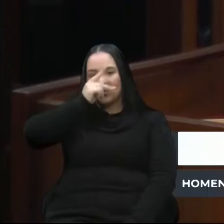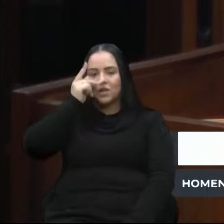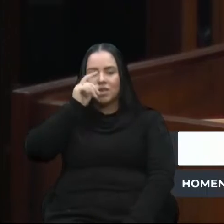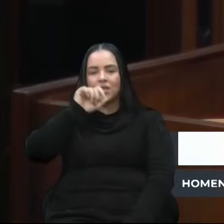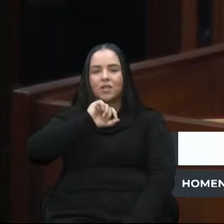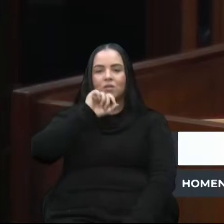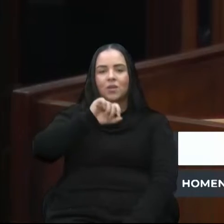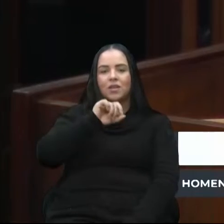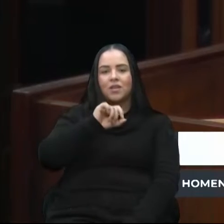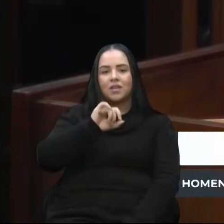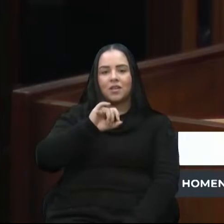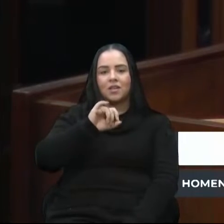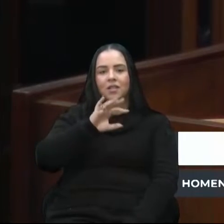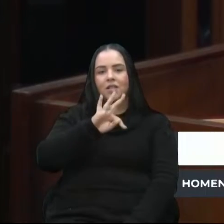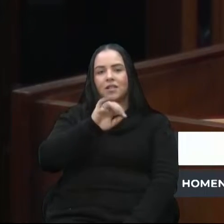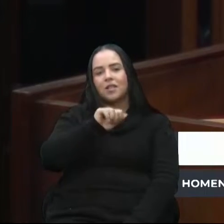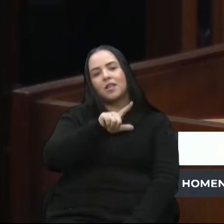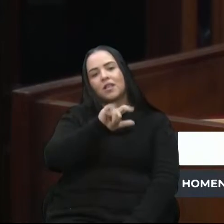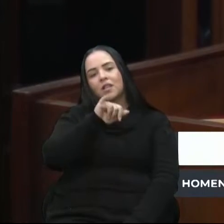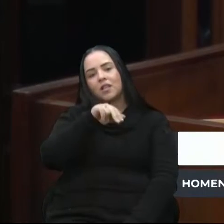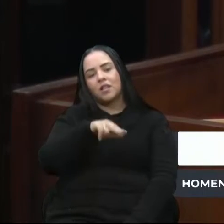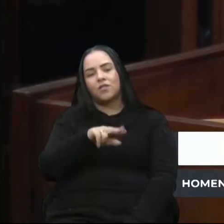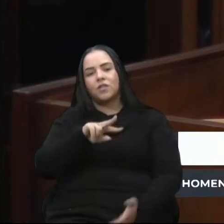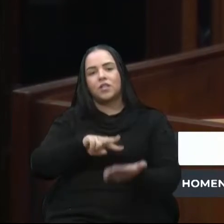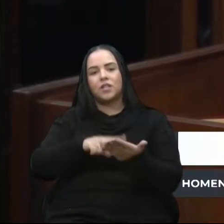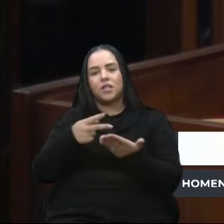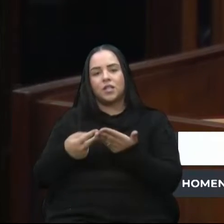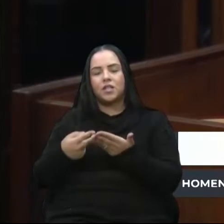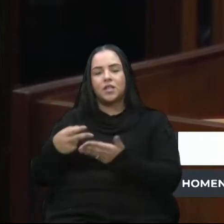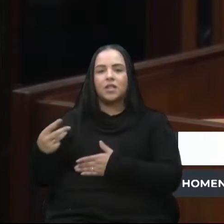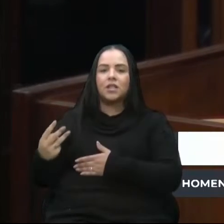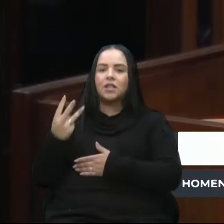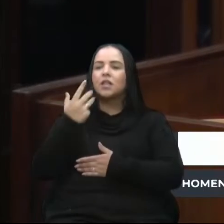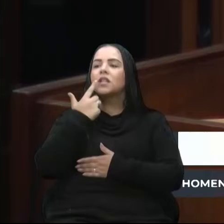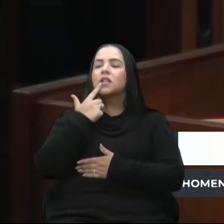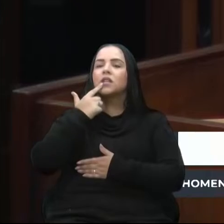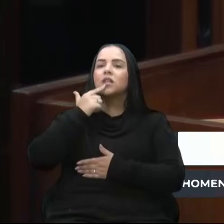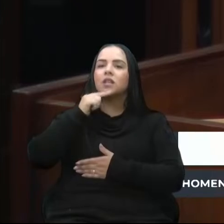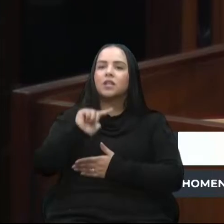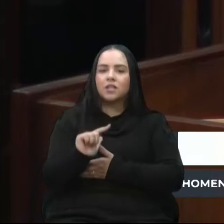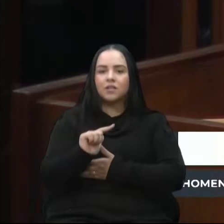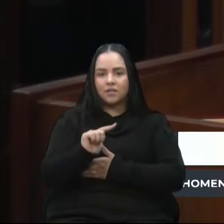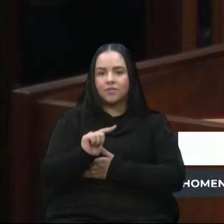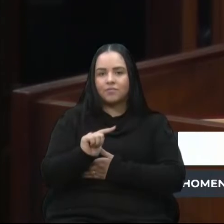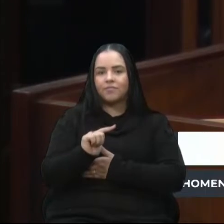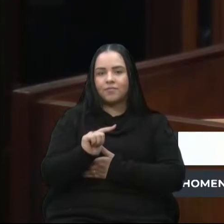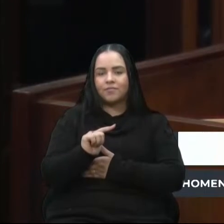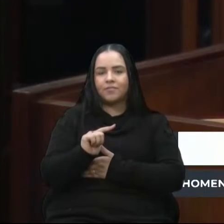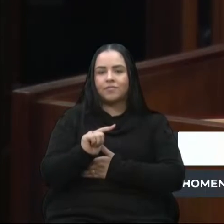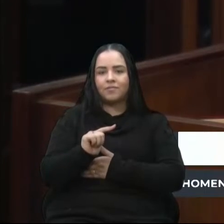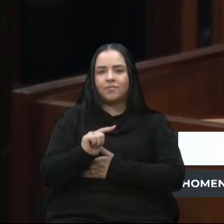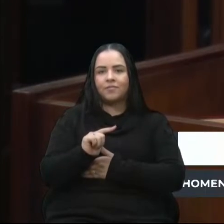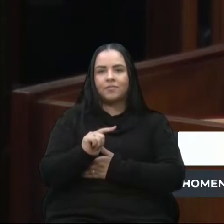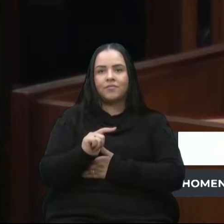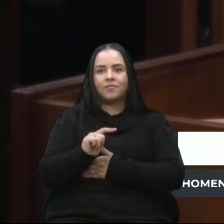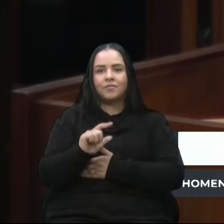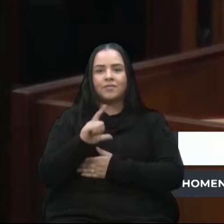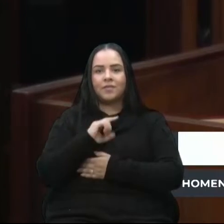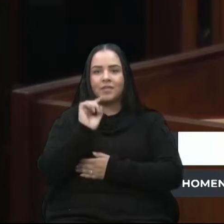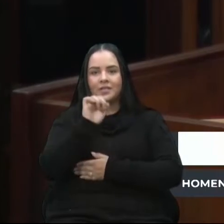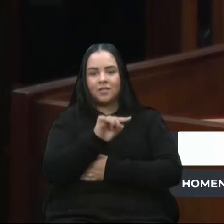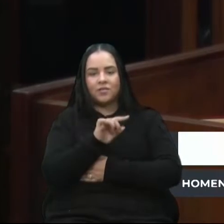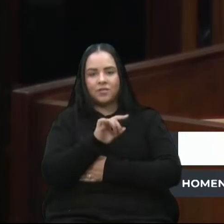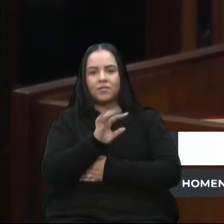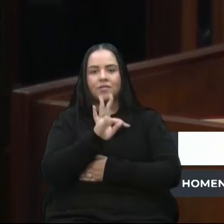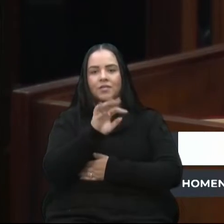foram traduzidos em 3 línguas, para o Unsrig, para o italiano e para o polonês. E aqui está o do italiano, então eu vou